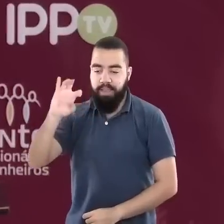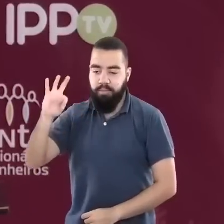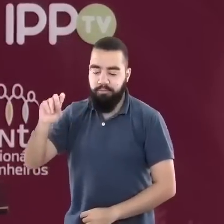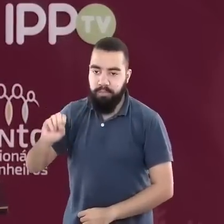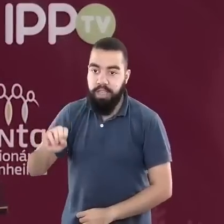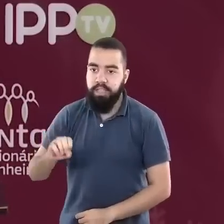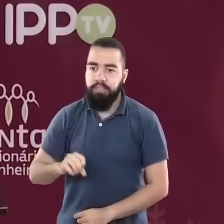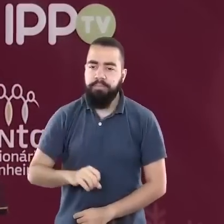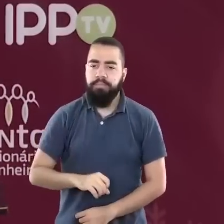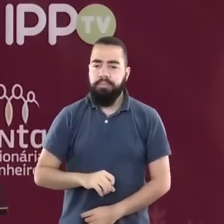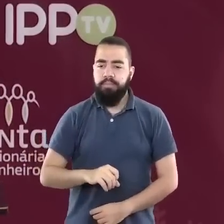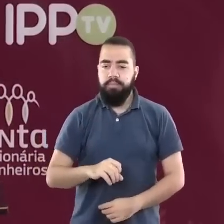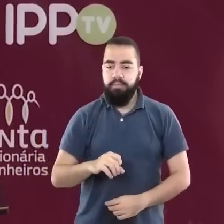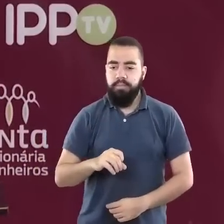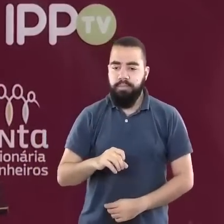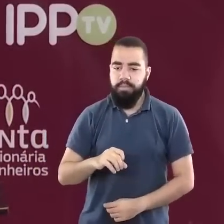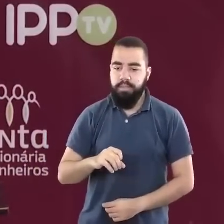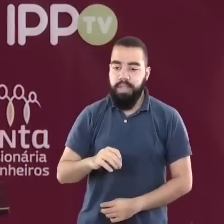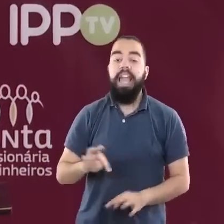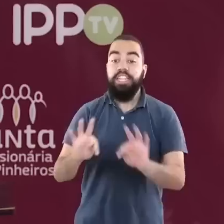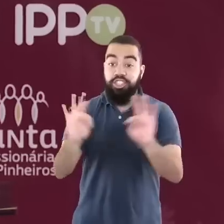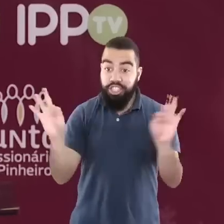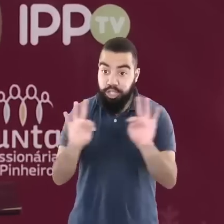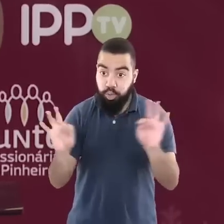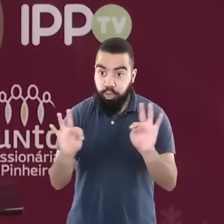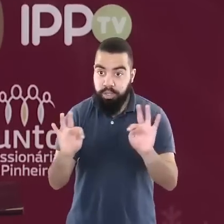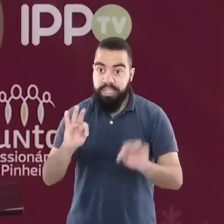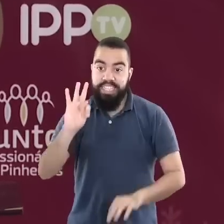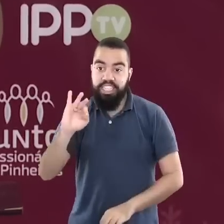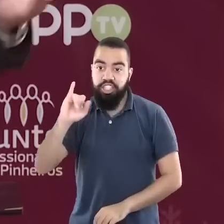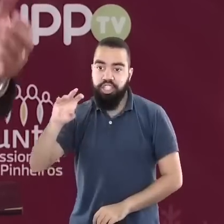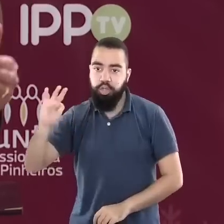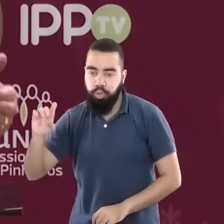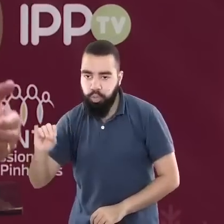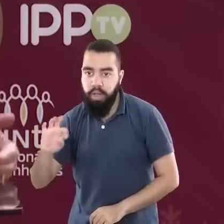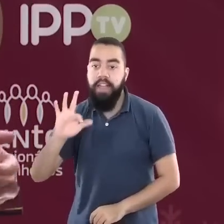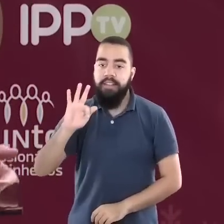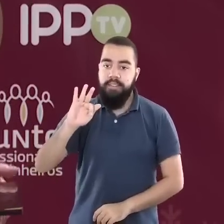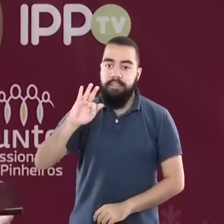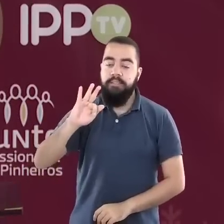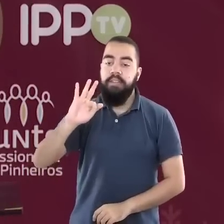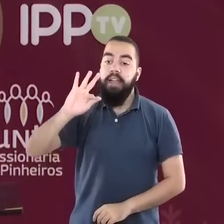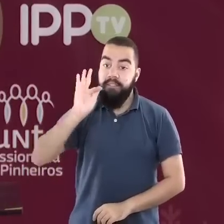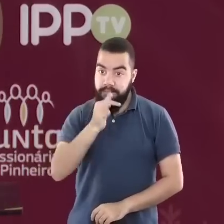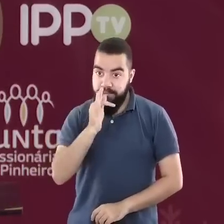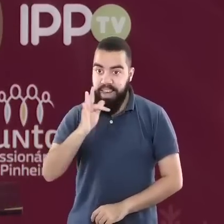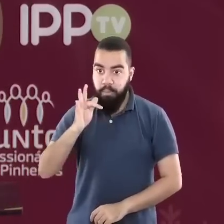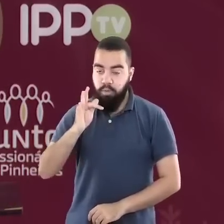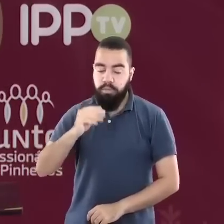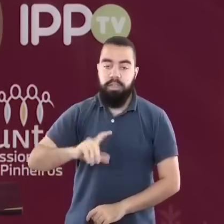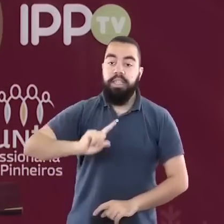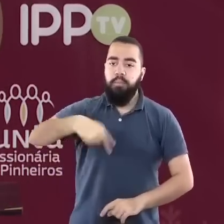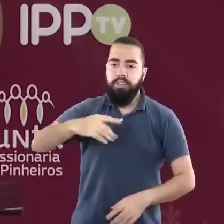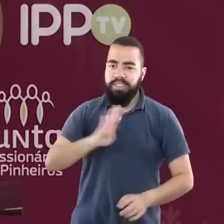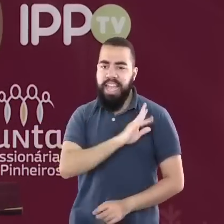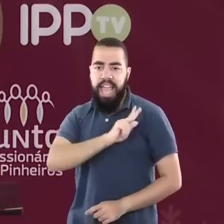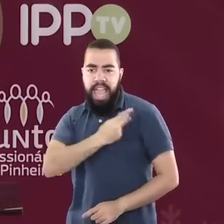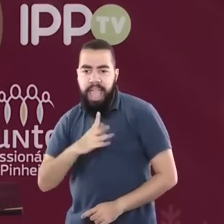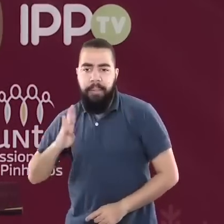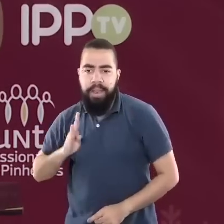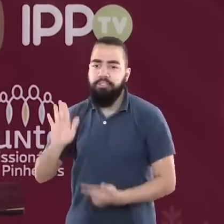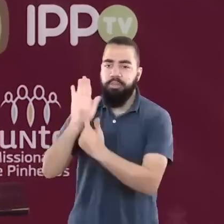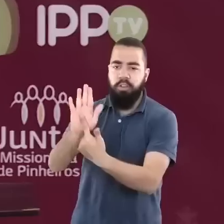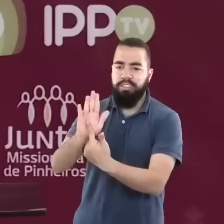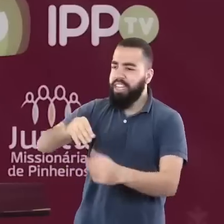Hebreus nos apresenta Jesus como aquele que é maior do que os profetas maior do que os anjos maior do que Moisés